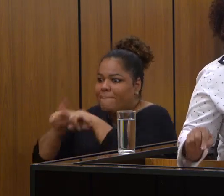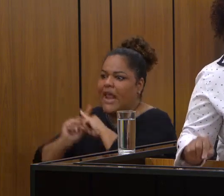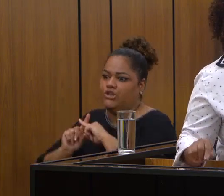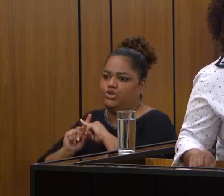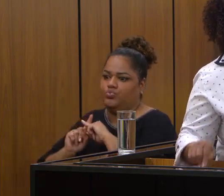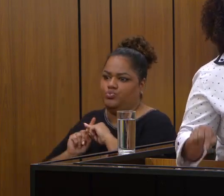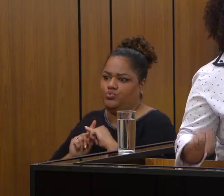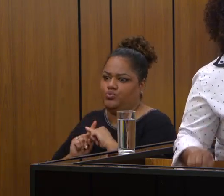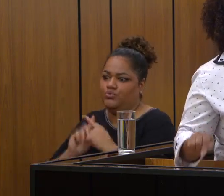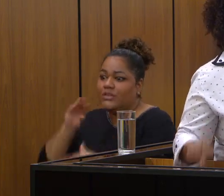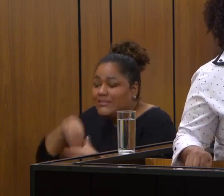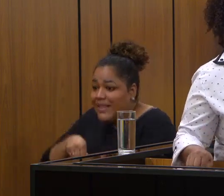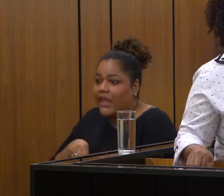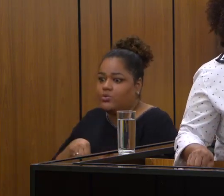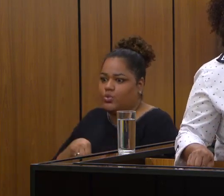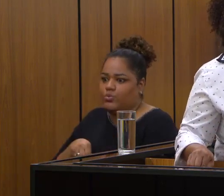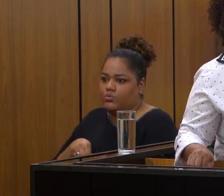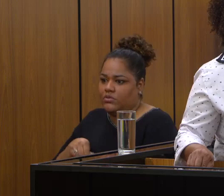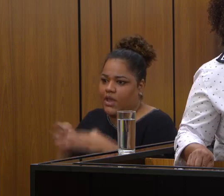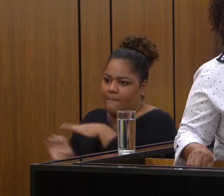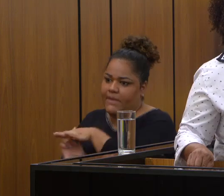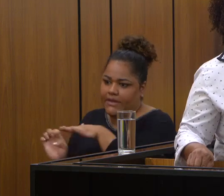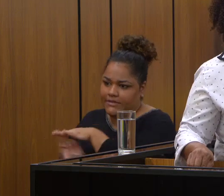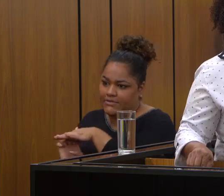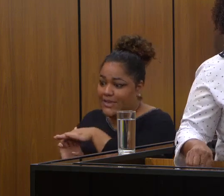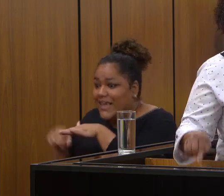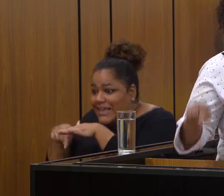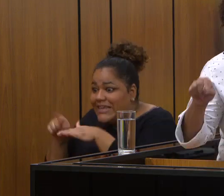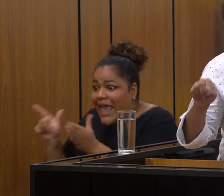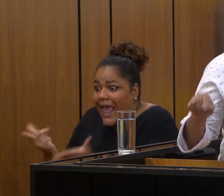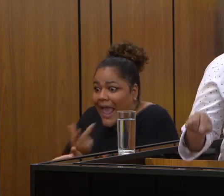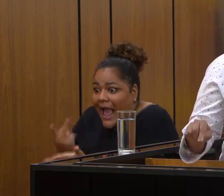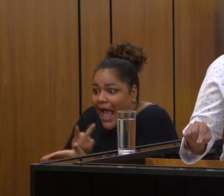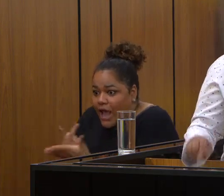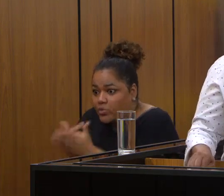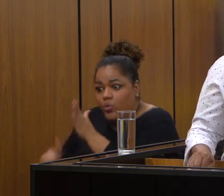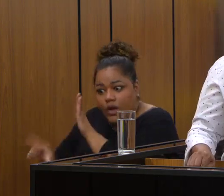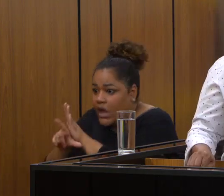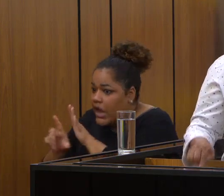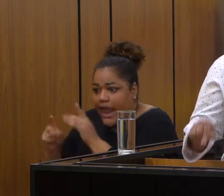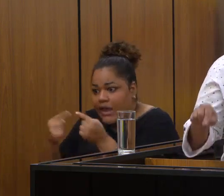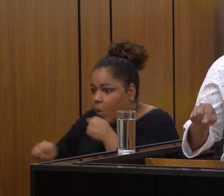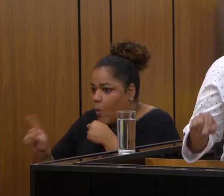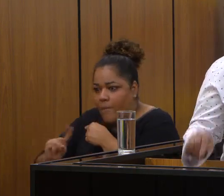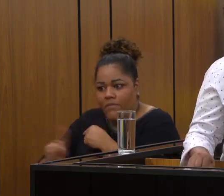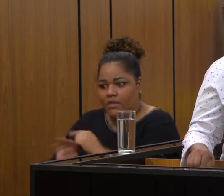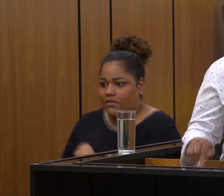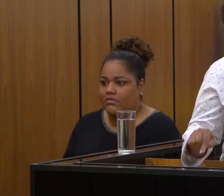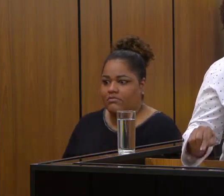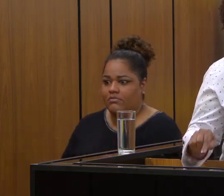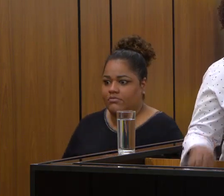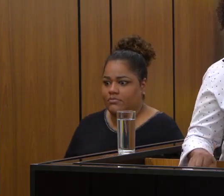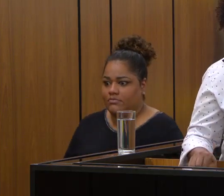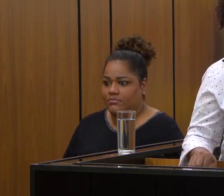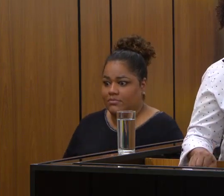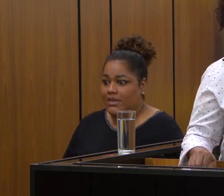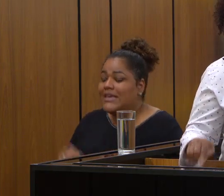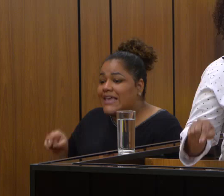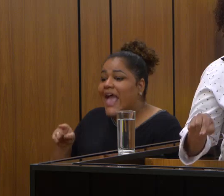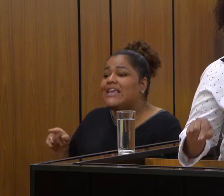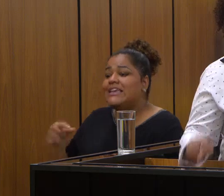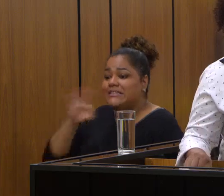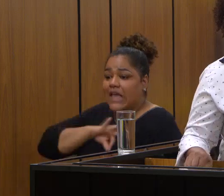empréstimo dentro da empresa estão sendo descontado não conseguem cancelar